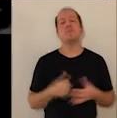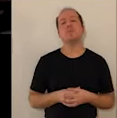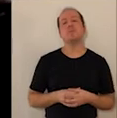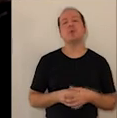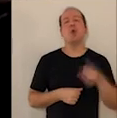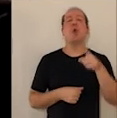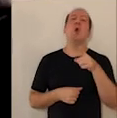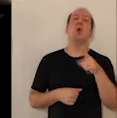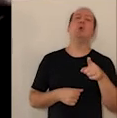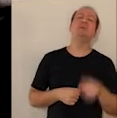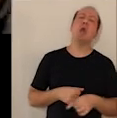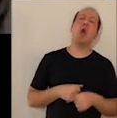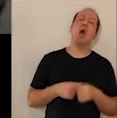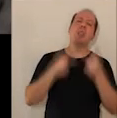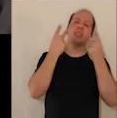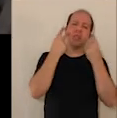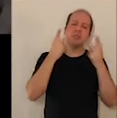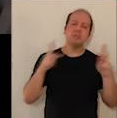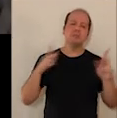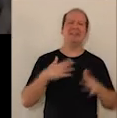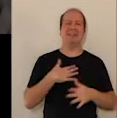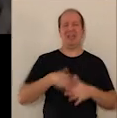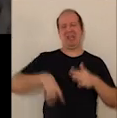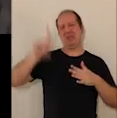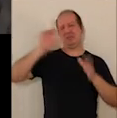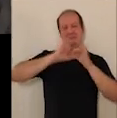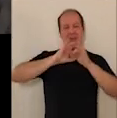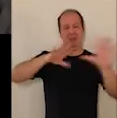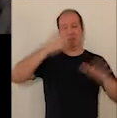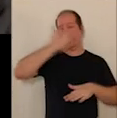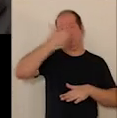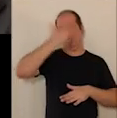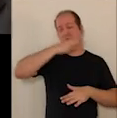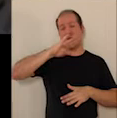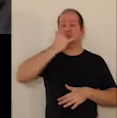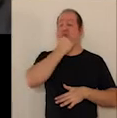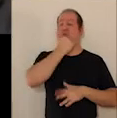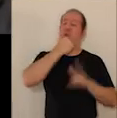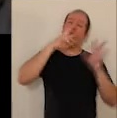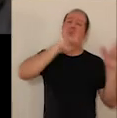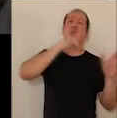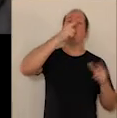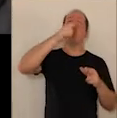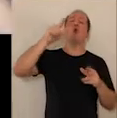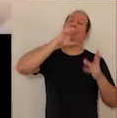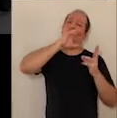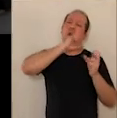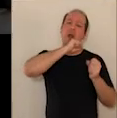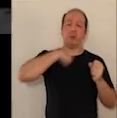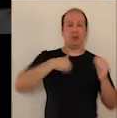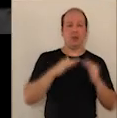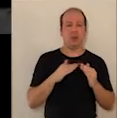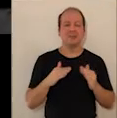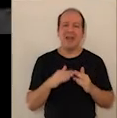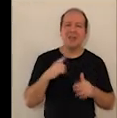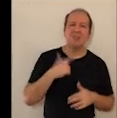O senhor é testemunha? Ah, Deus me livre, eu não vi nada, não ouvi nada, eu estava dormindo no outro extremo da casa, senhor. Havia mais